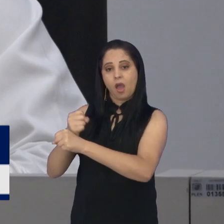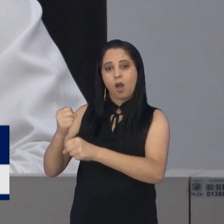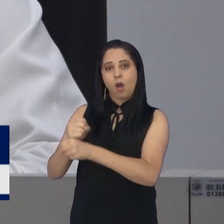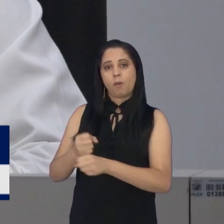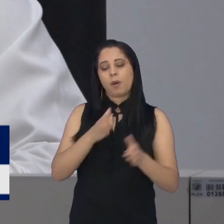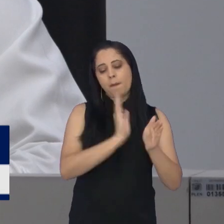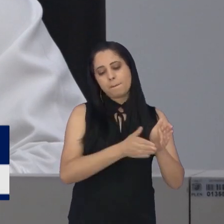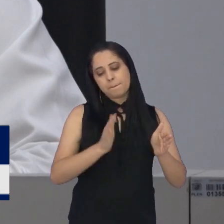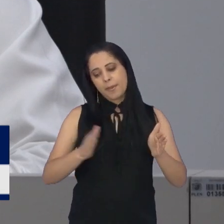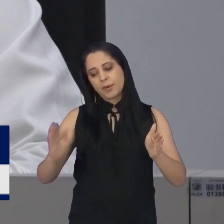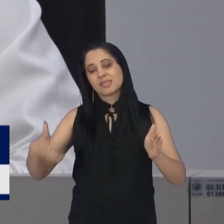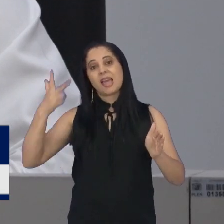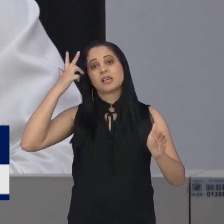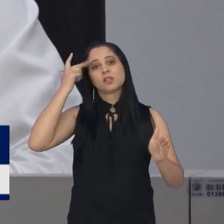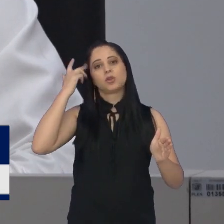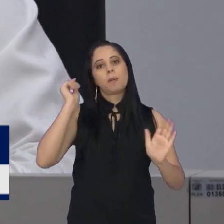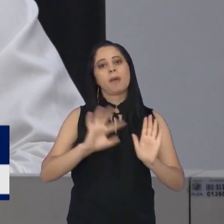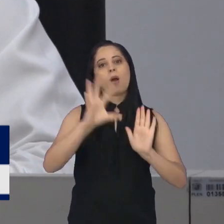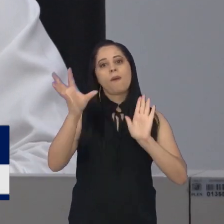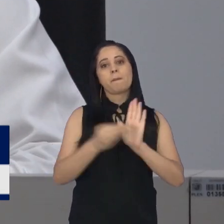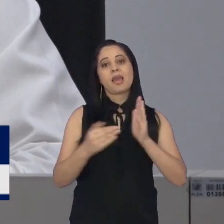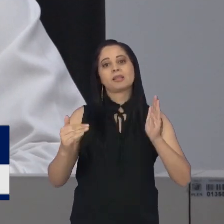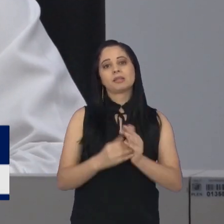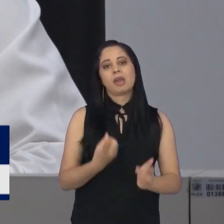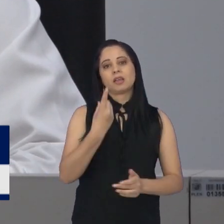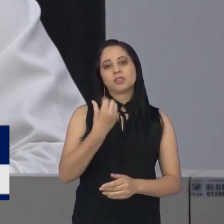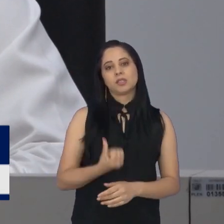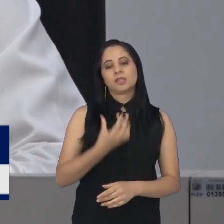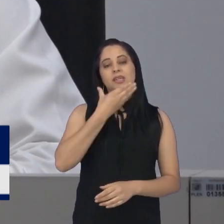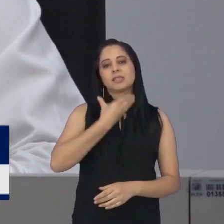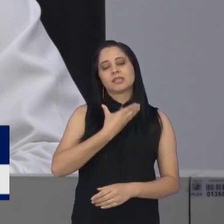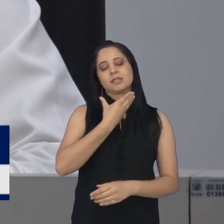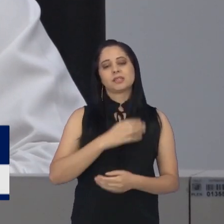Rito ordinário, término do prazo para emendas,